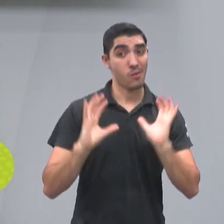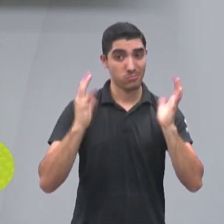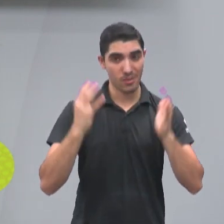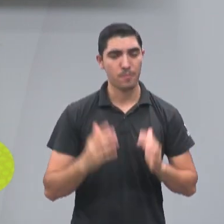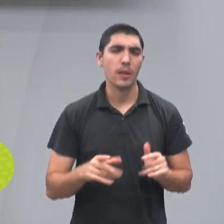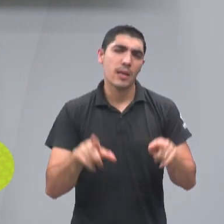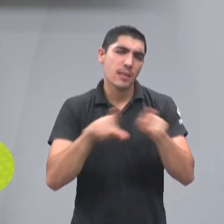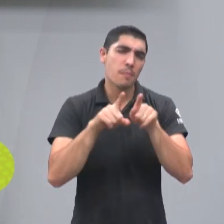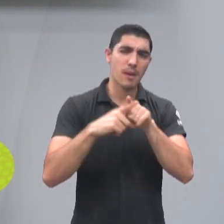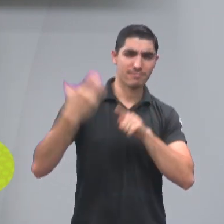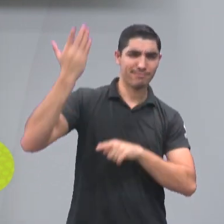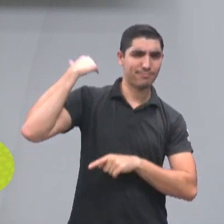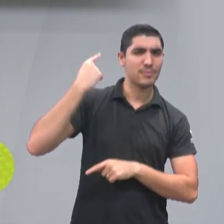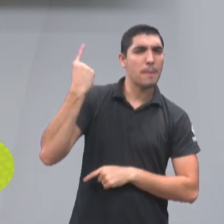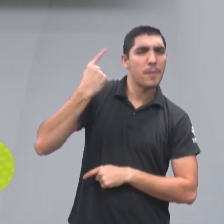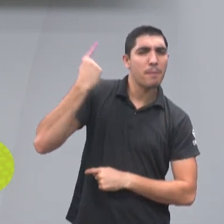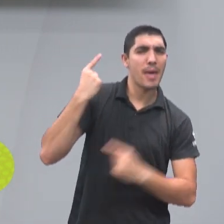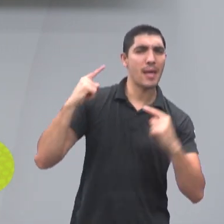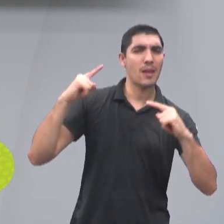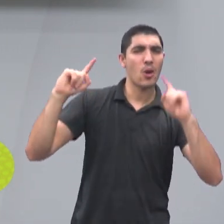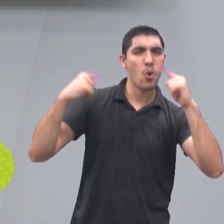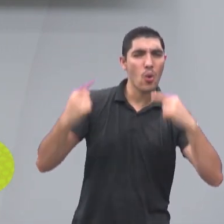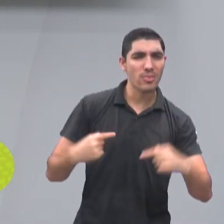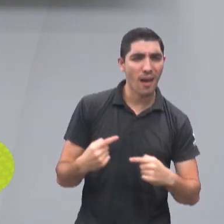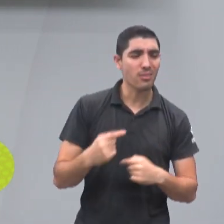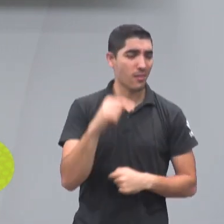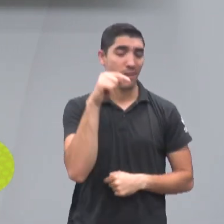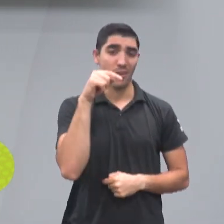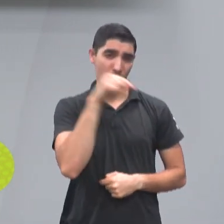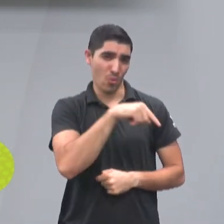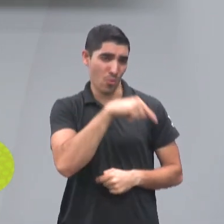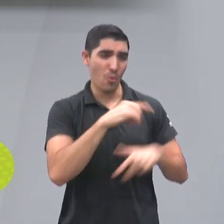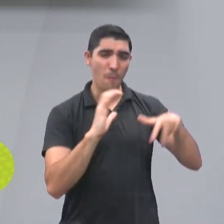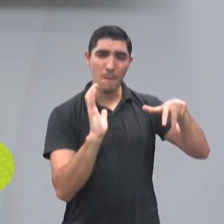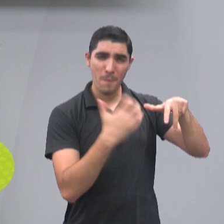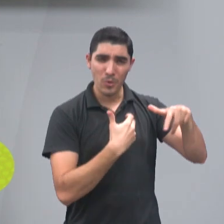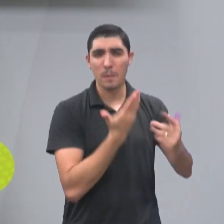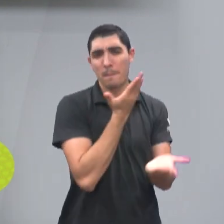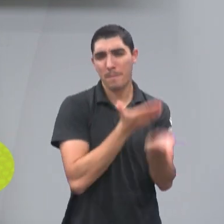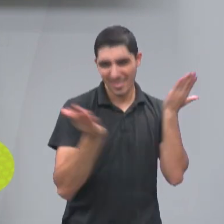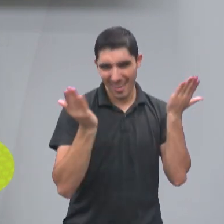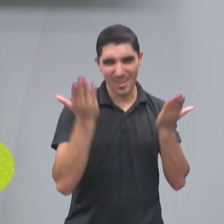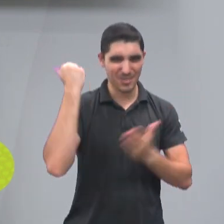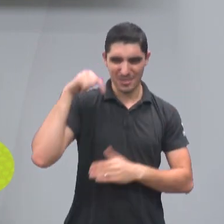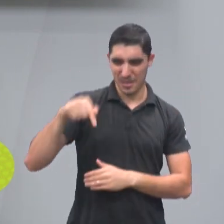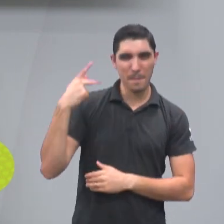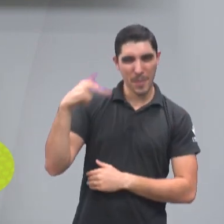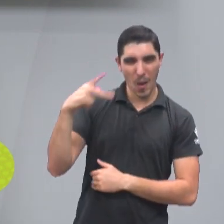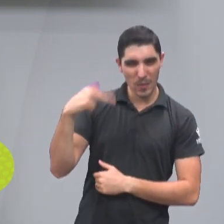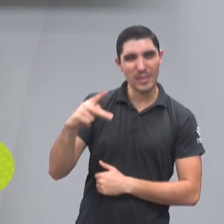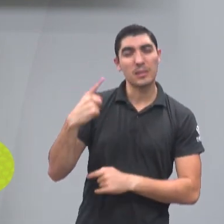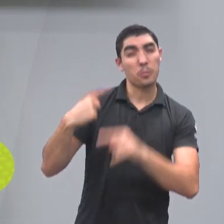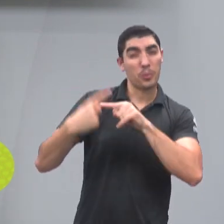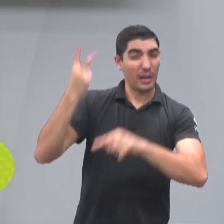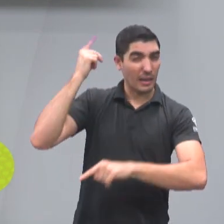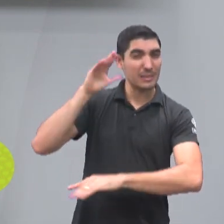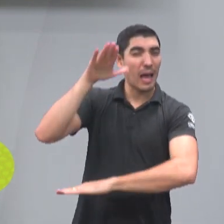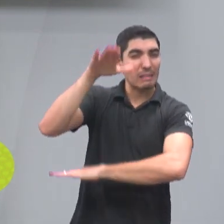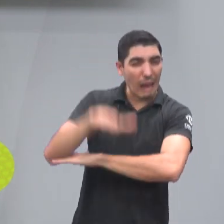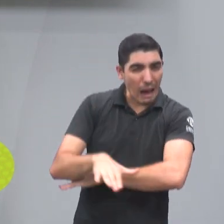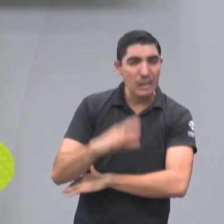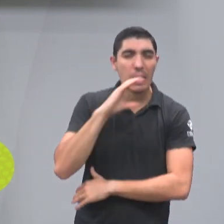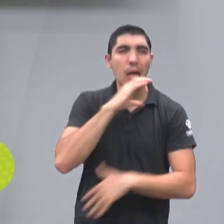calor, né? O fator sol que não teve nesse jogo, porque o jogo foi à noite, enfim. Agora também o clima está mais fresco, o verão já